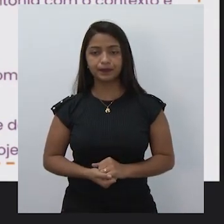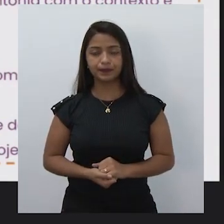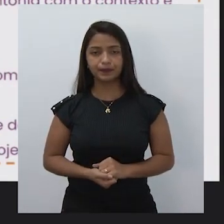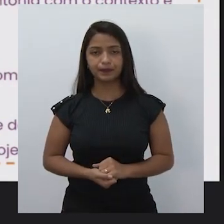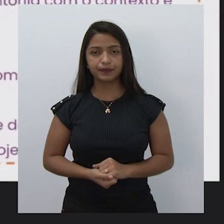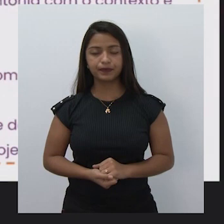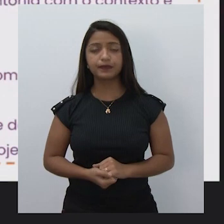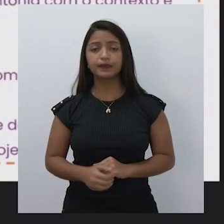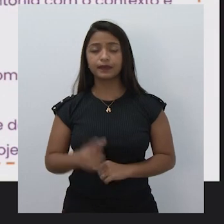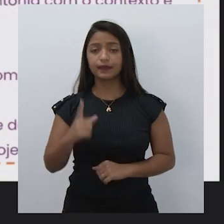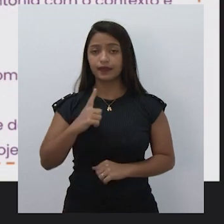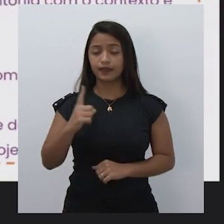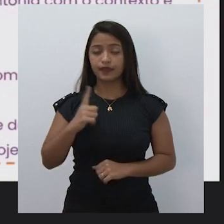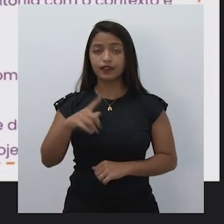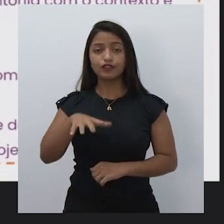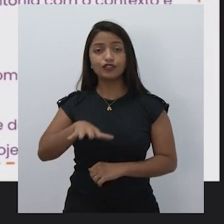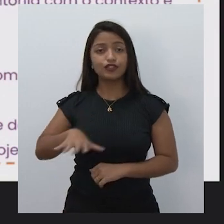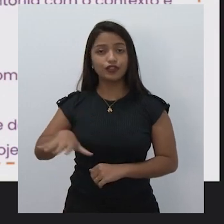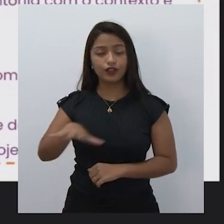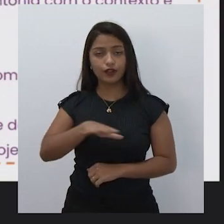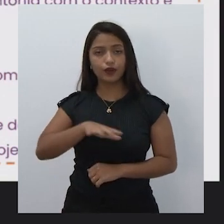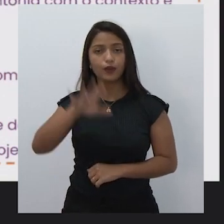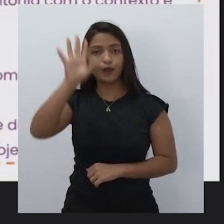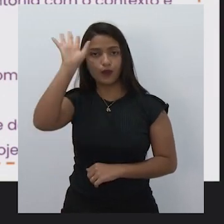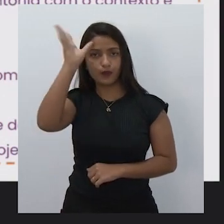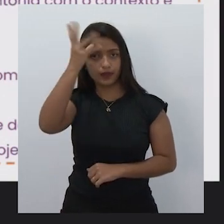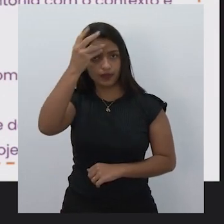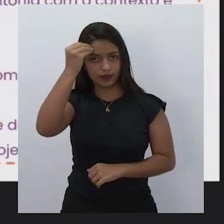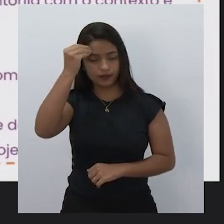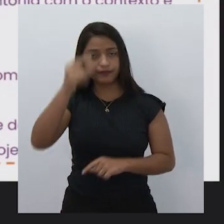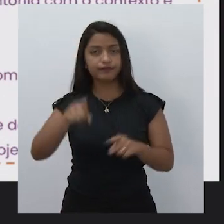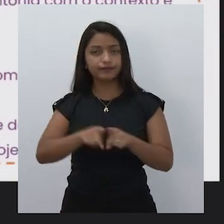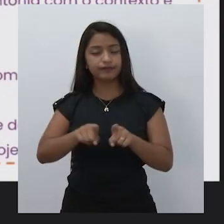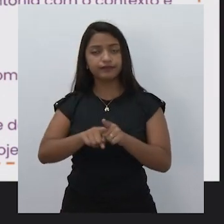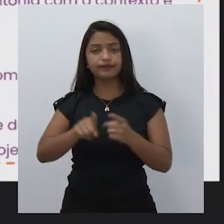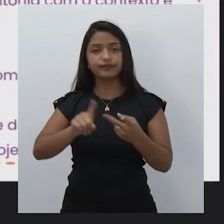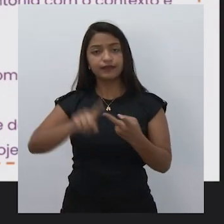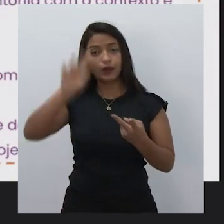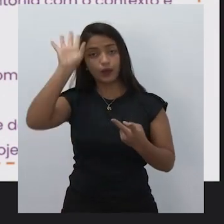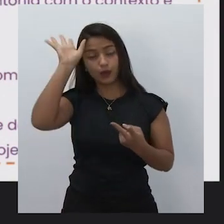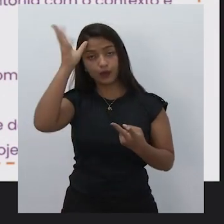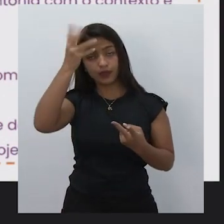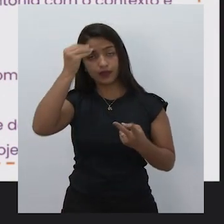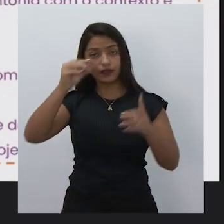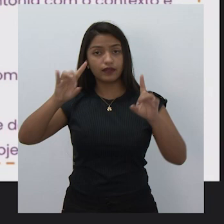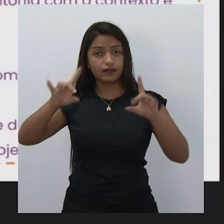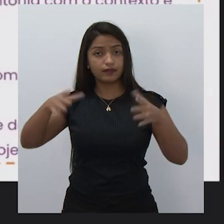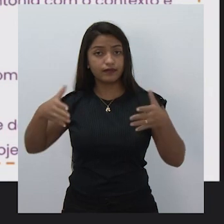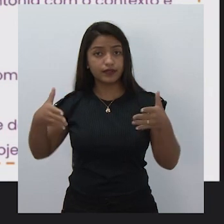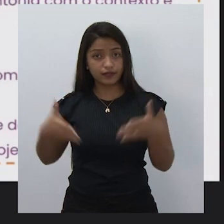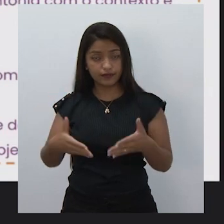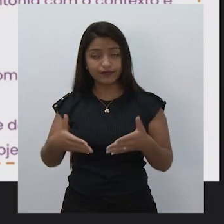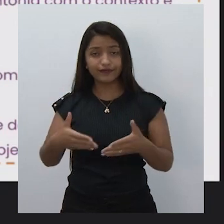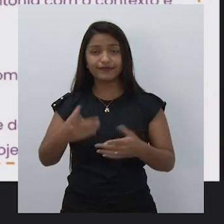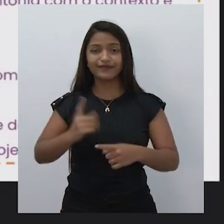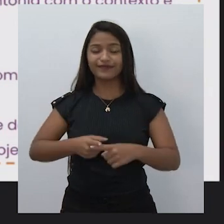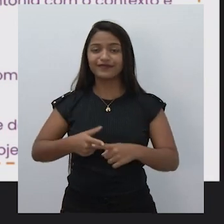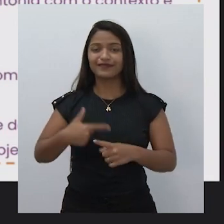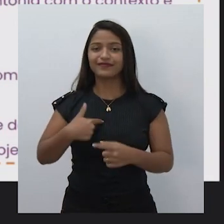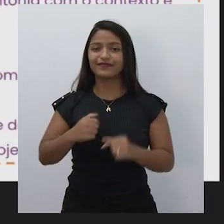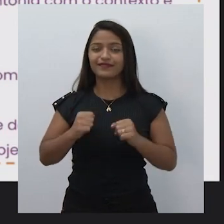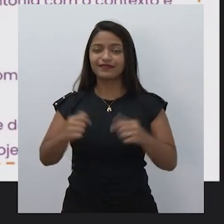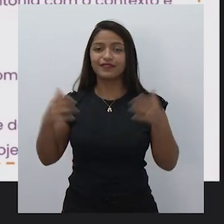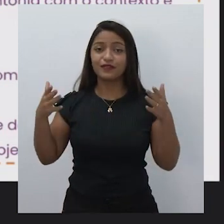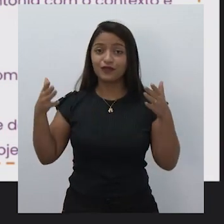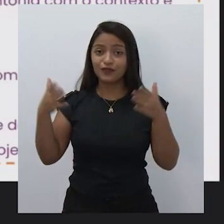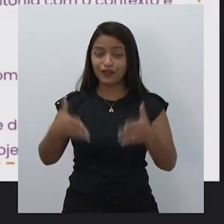com as competências gerais, sim com as competências específicas, porque eu posso olhar as competências